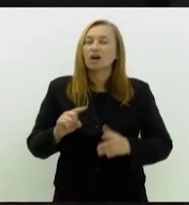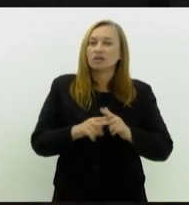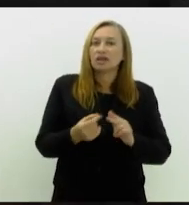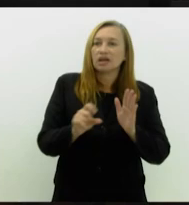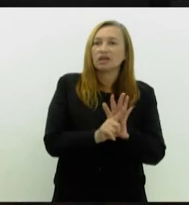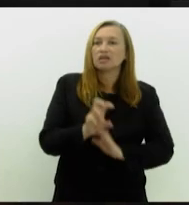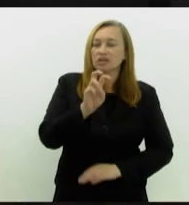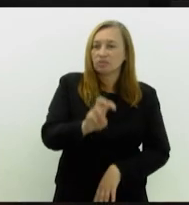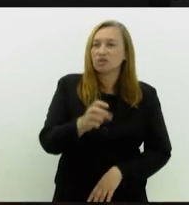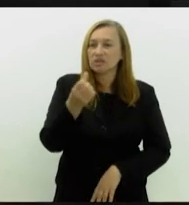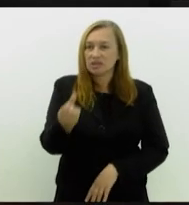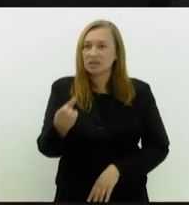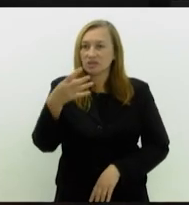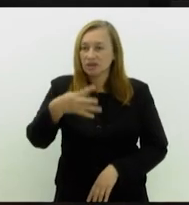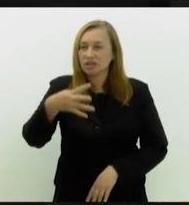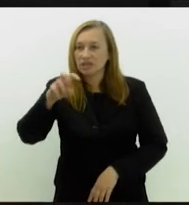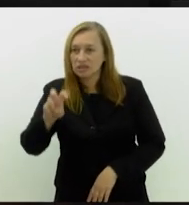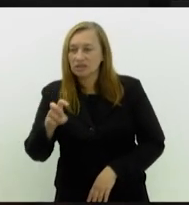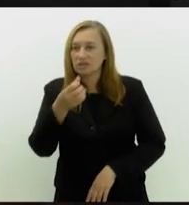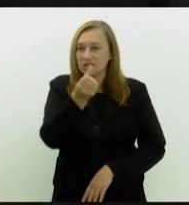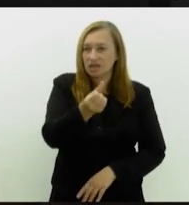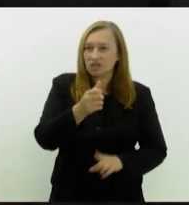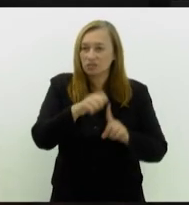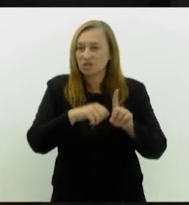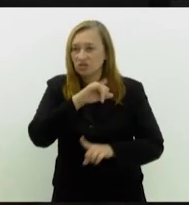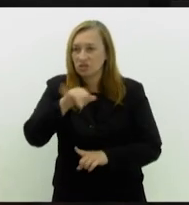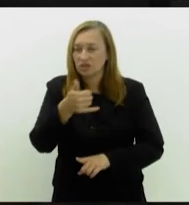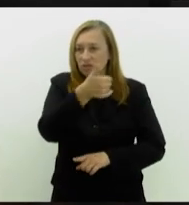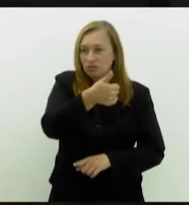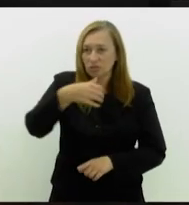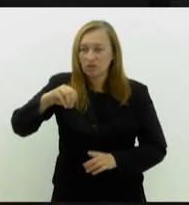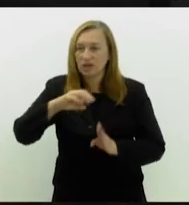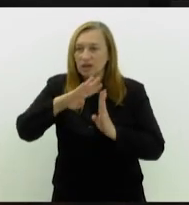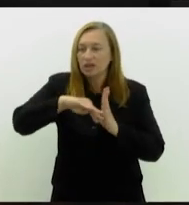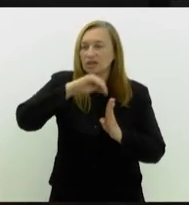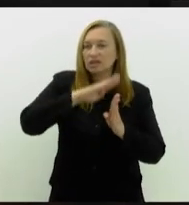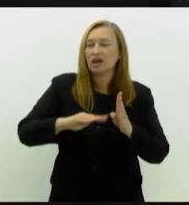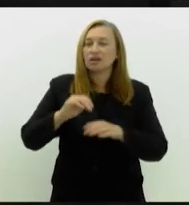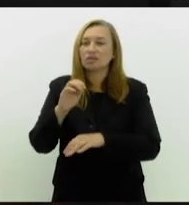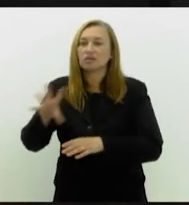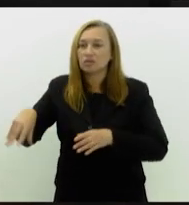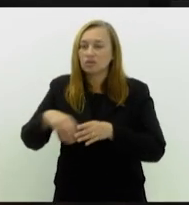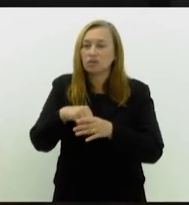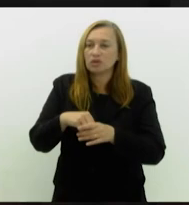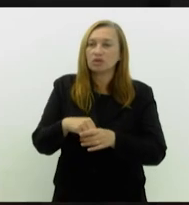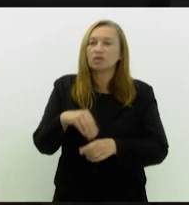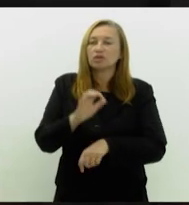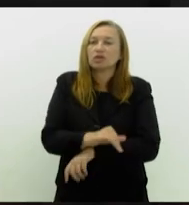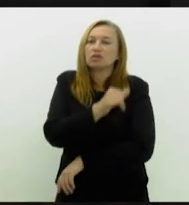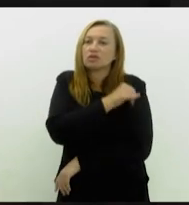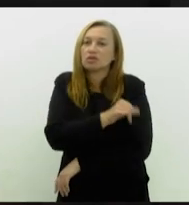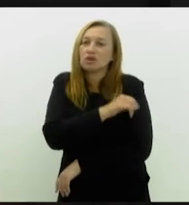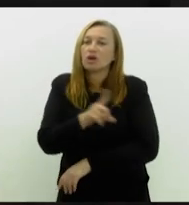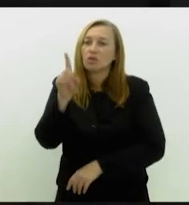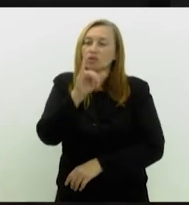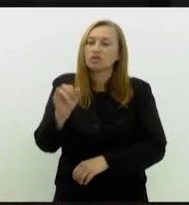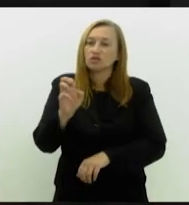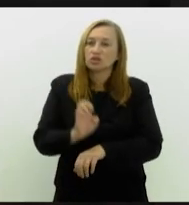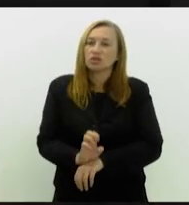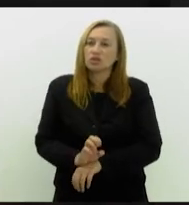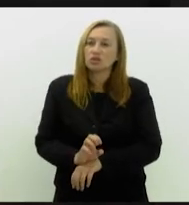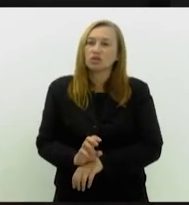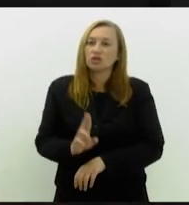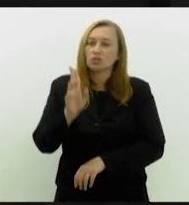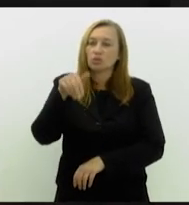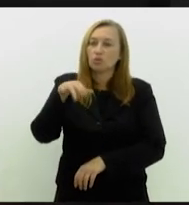5645 de 6 de janeiro de 2010 para incluir no calendário Oficial do Estado do Rio de Janeiro o dia Estadual da urna